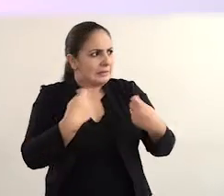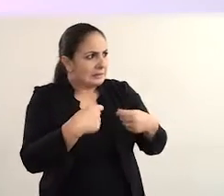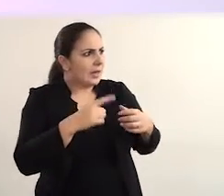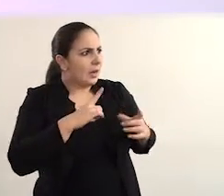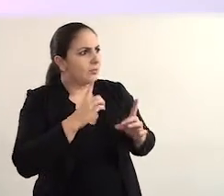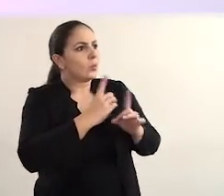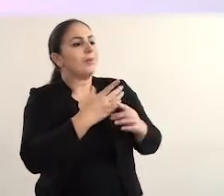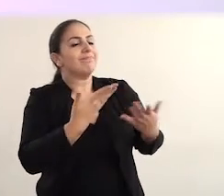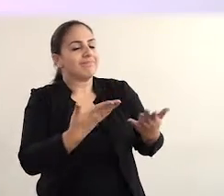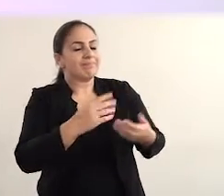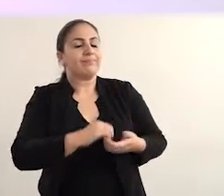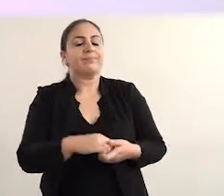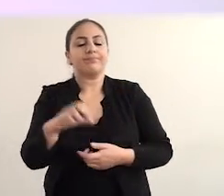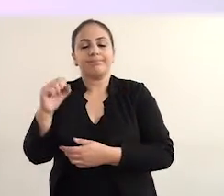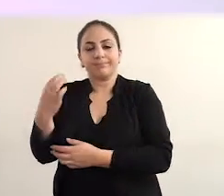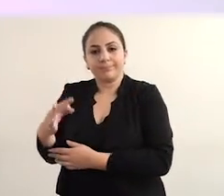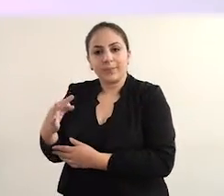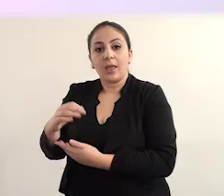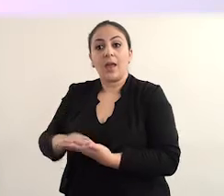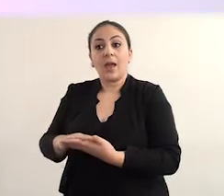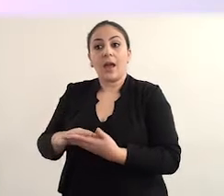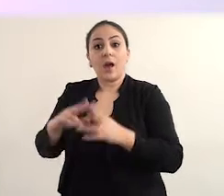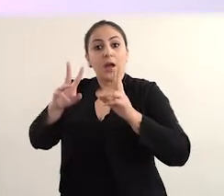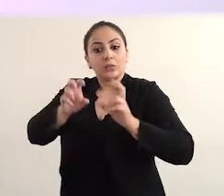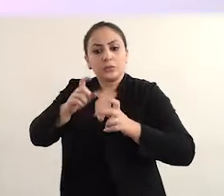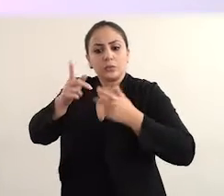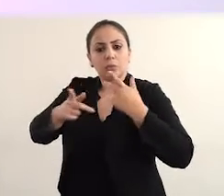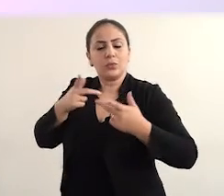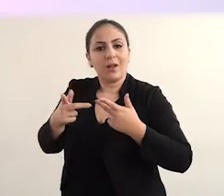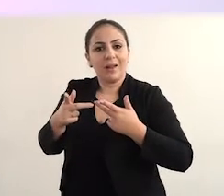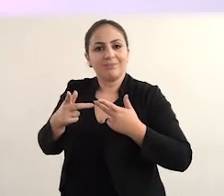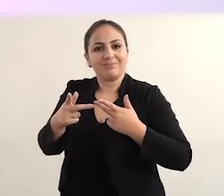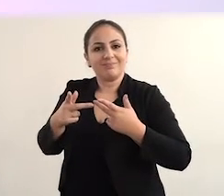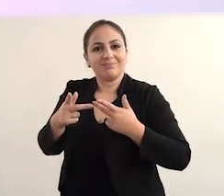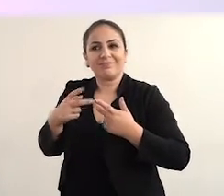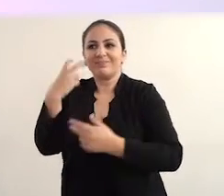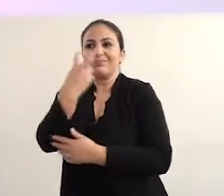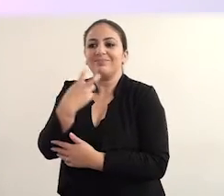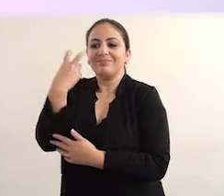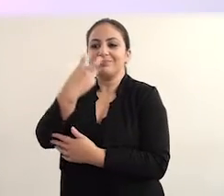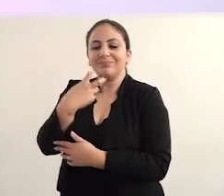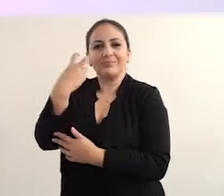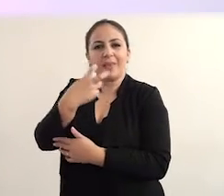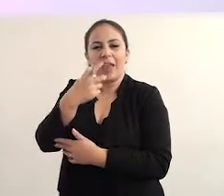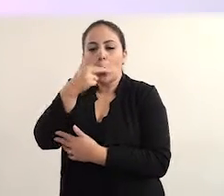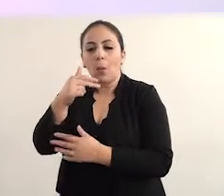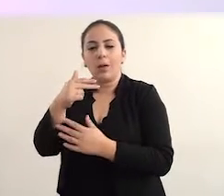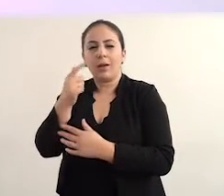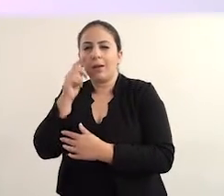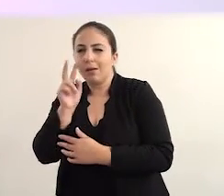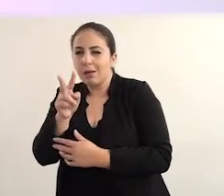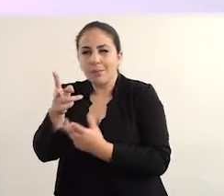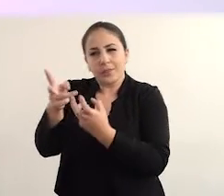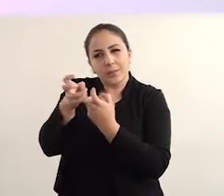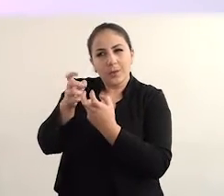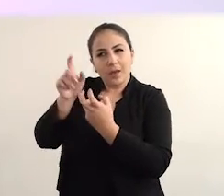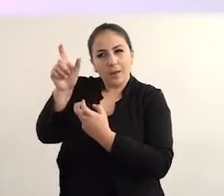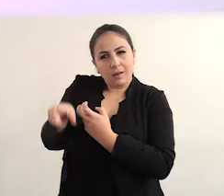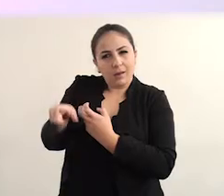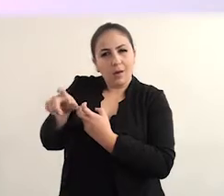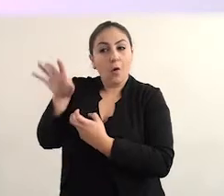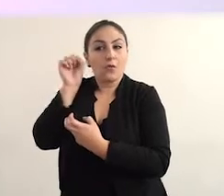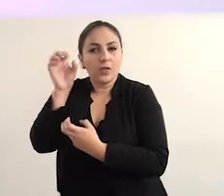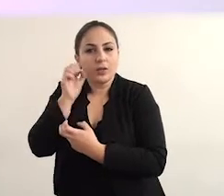encontrava. Exato. Foi a questão mesmo de oralizar. Então, ela imitava, ela convivia com outras